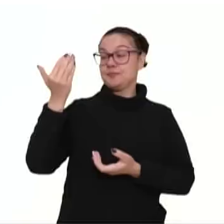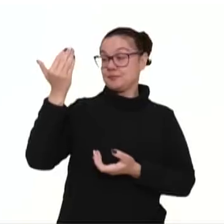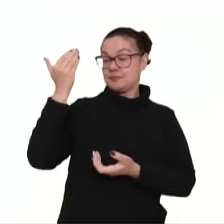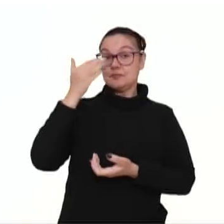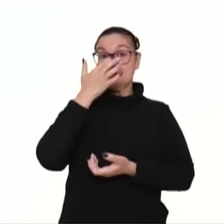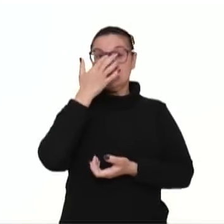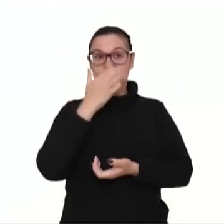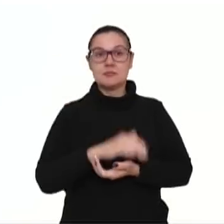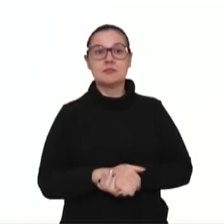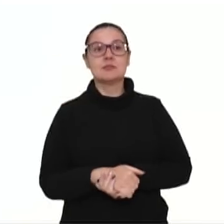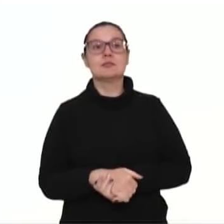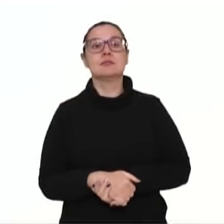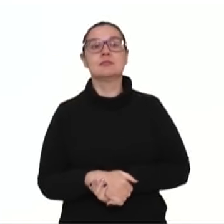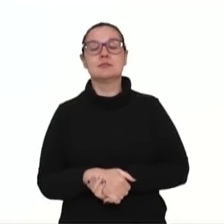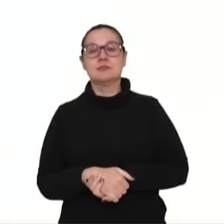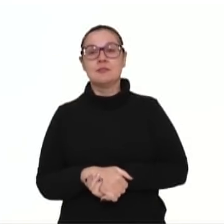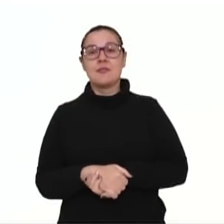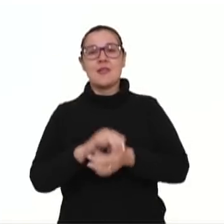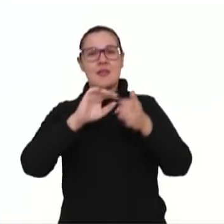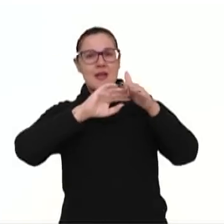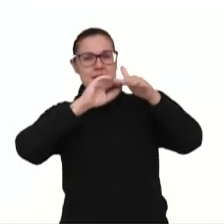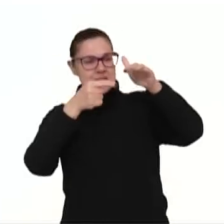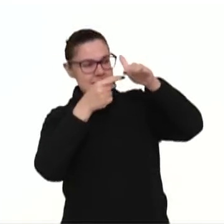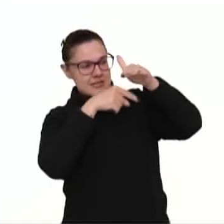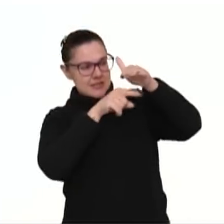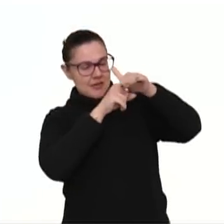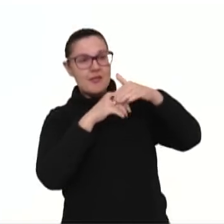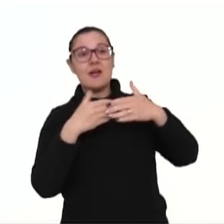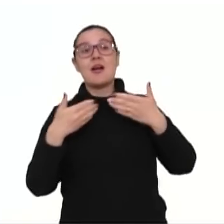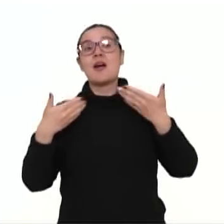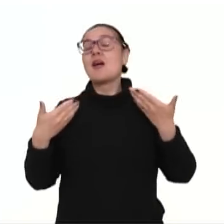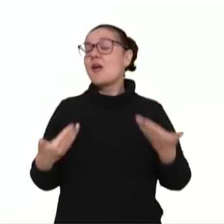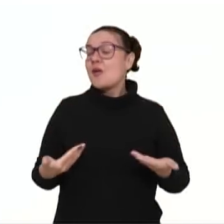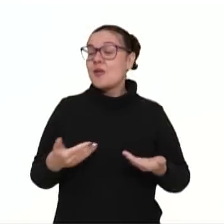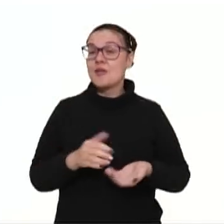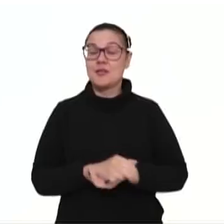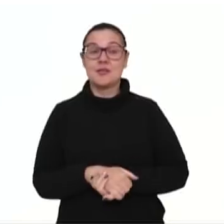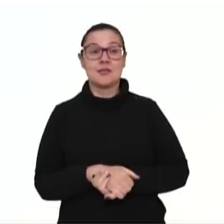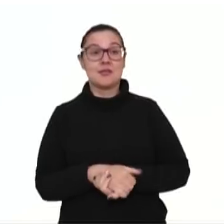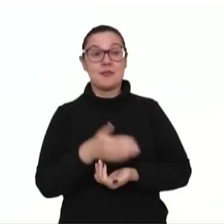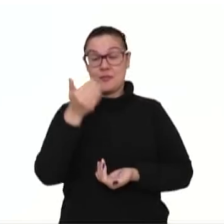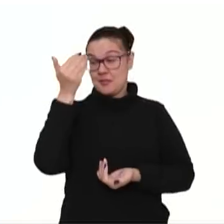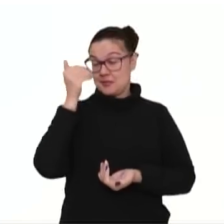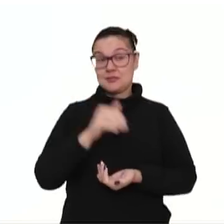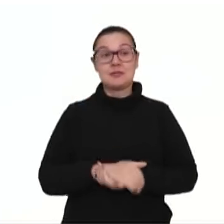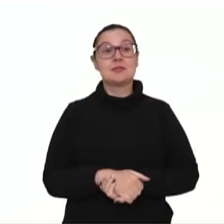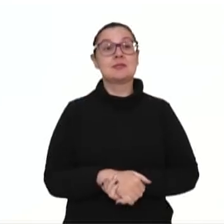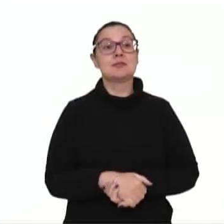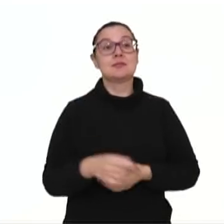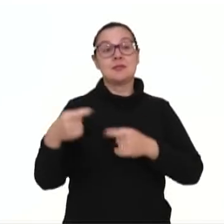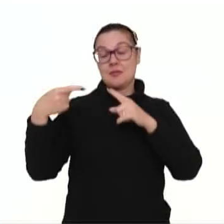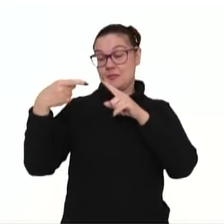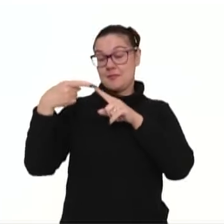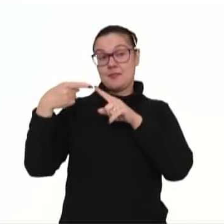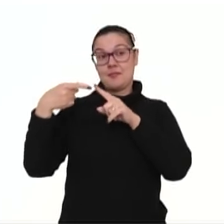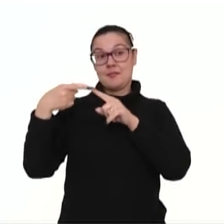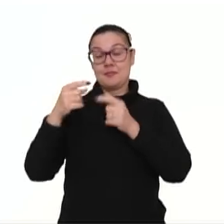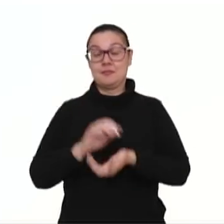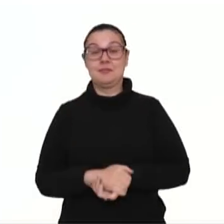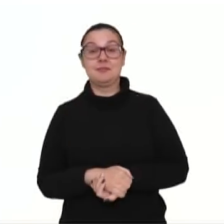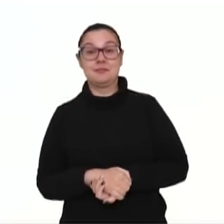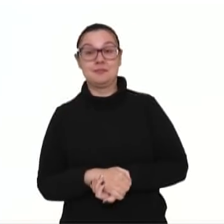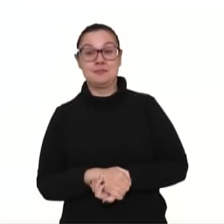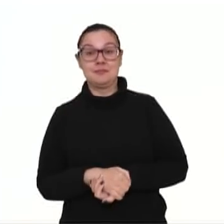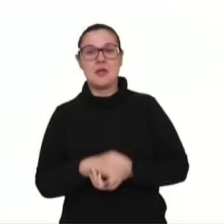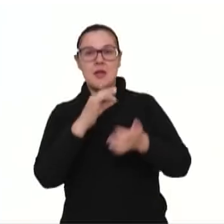né, das cavernas, onde será que vem essa ideia aí bem antiga, né? Vamos ver. Alternativa